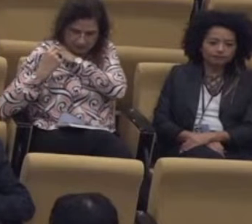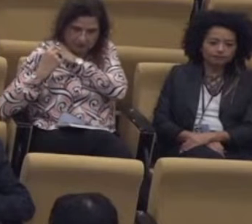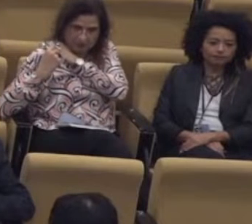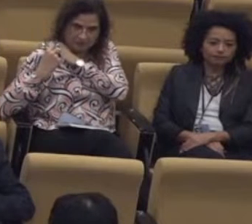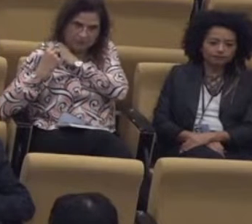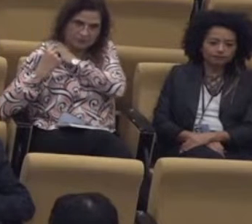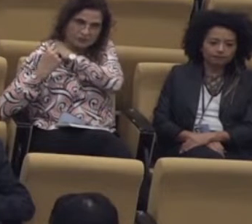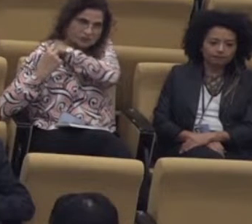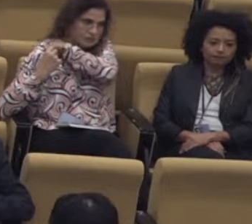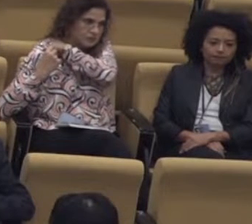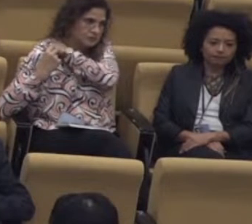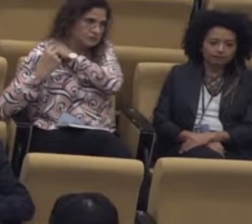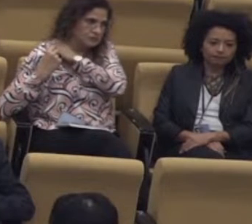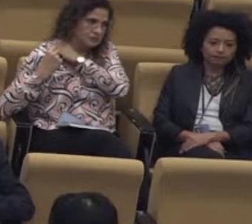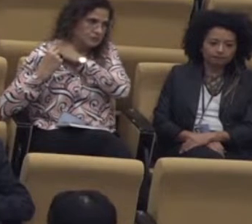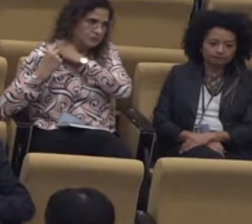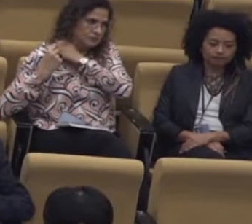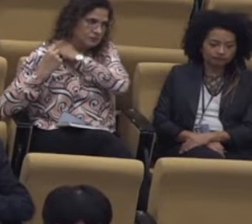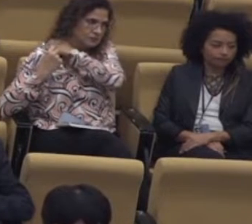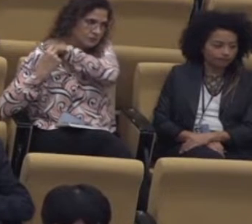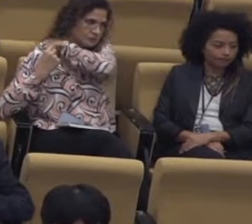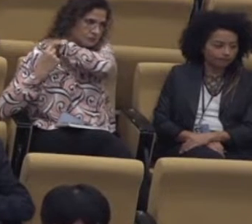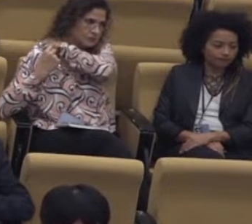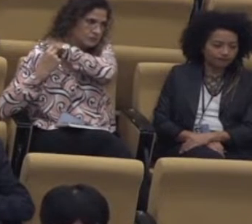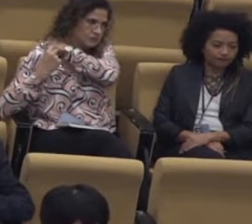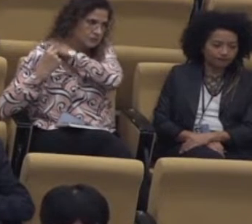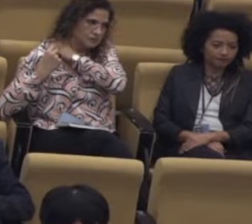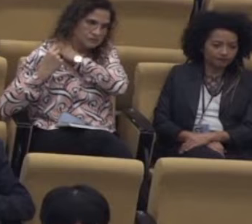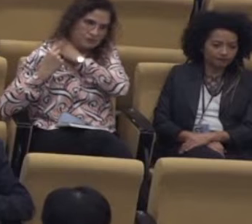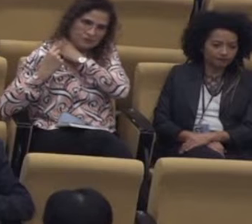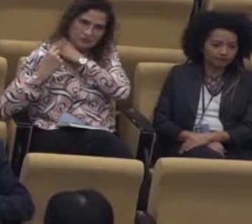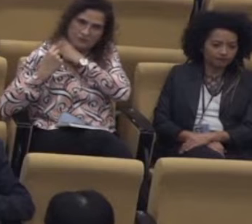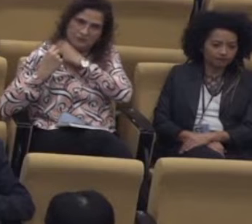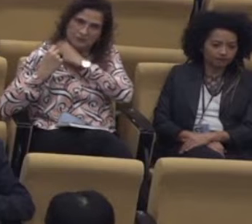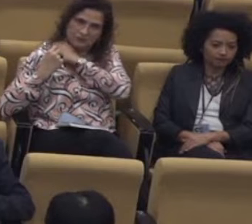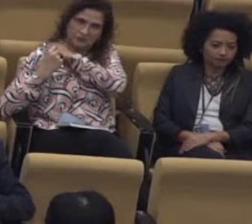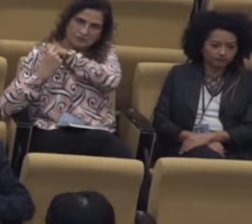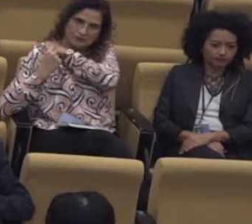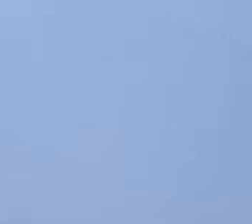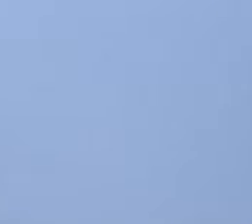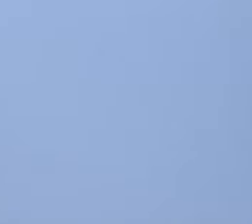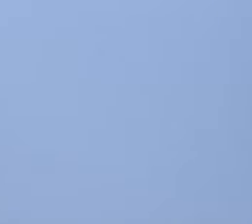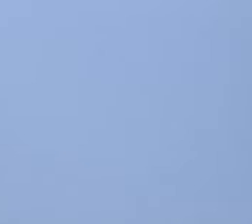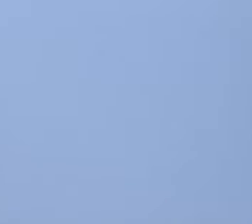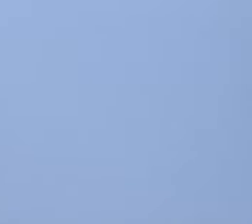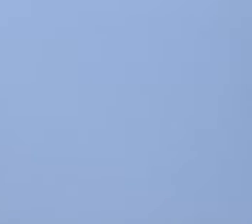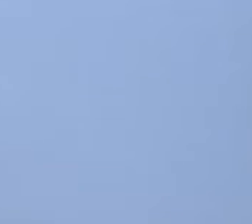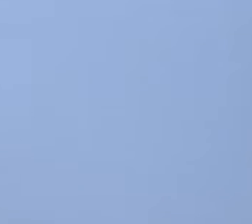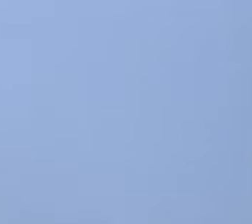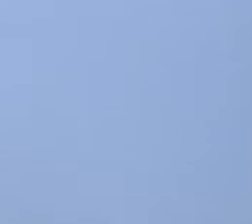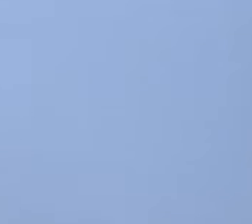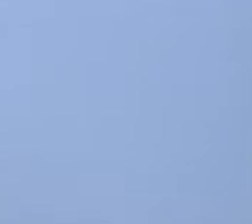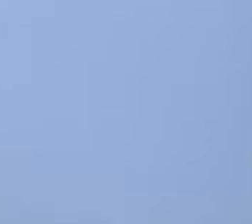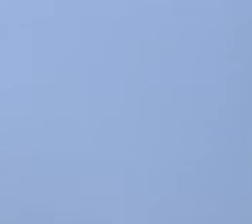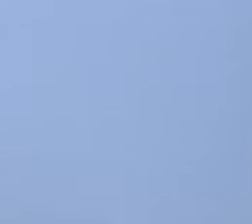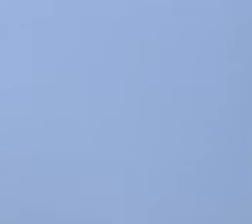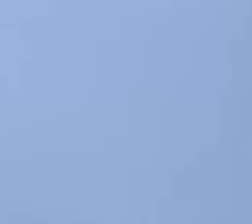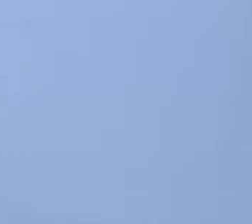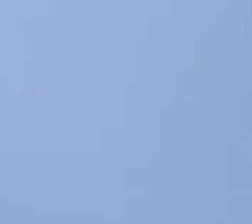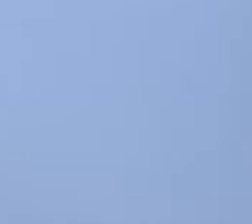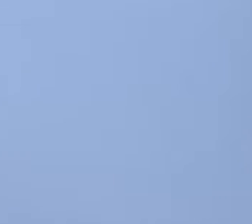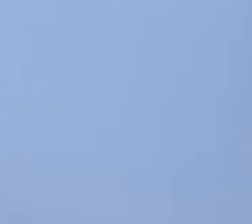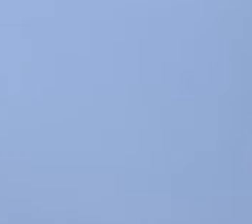O primeiro é que este evento está sendo transmitido em tempo real, né, pelo canal do